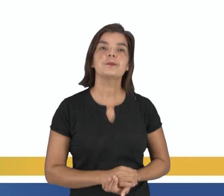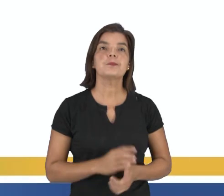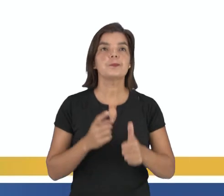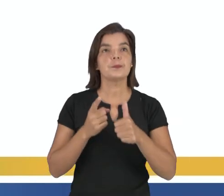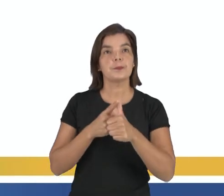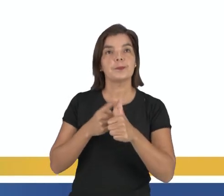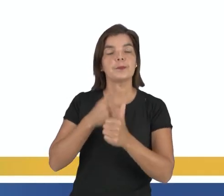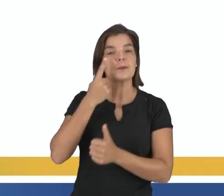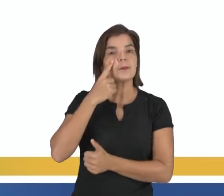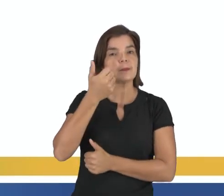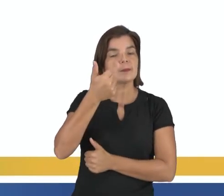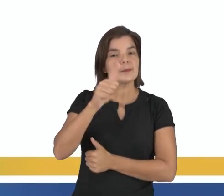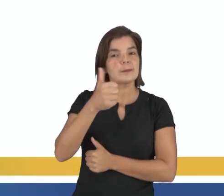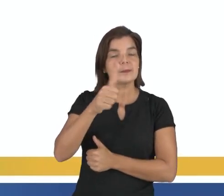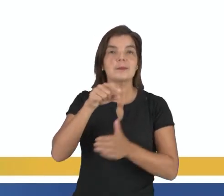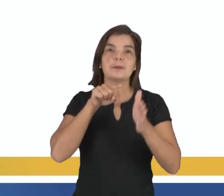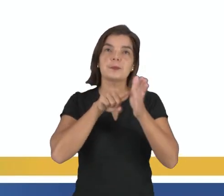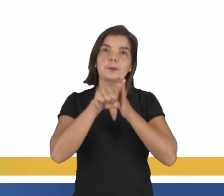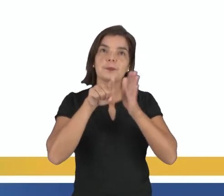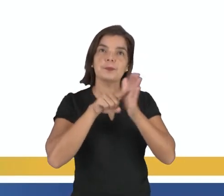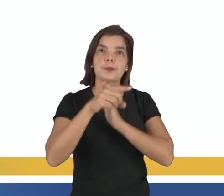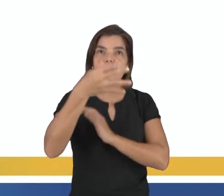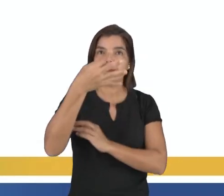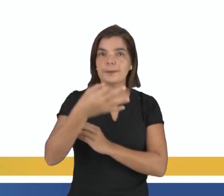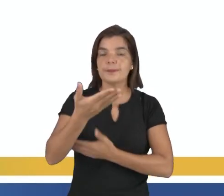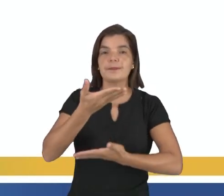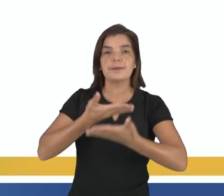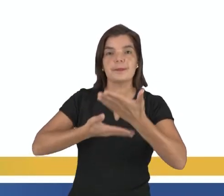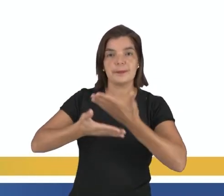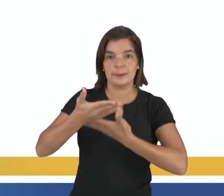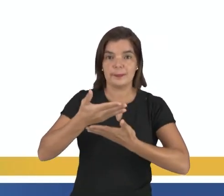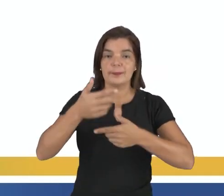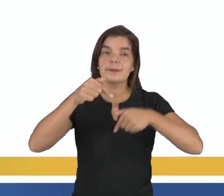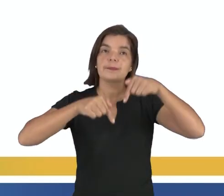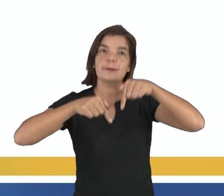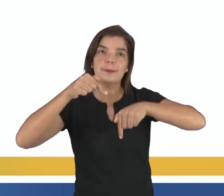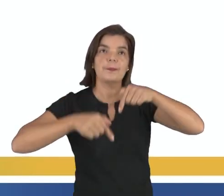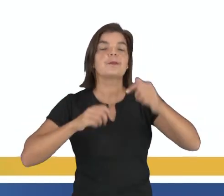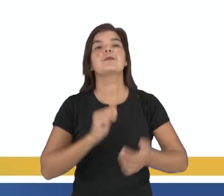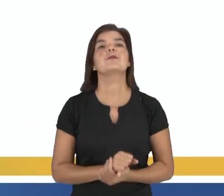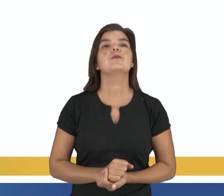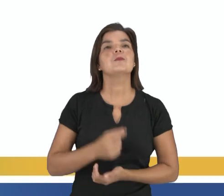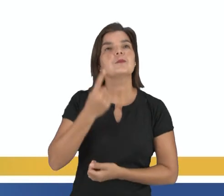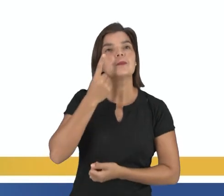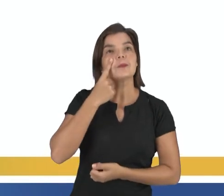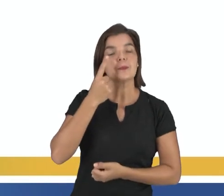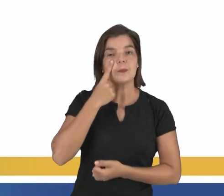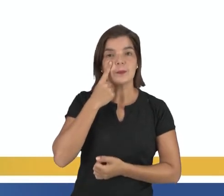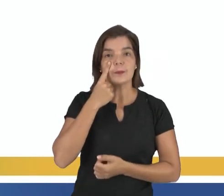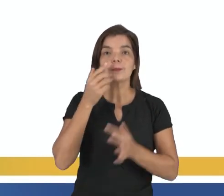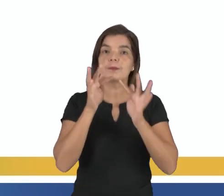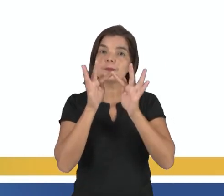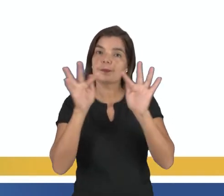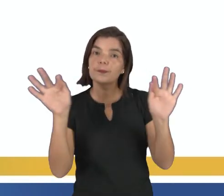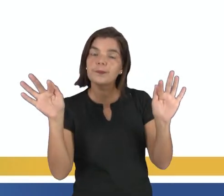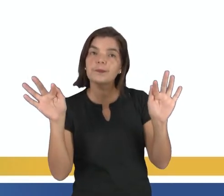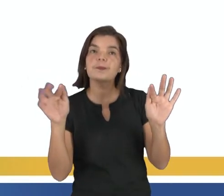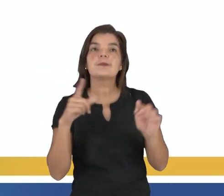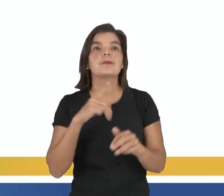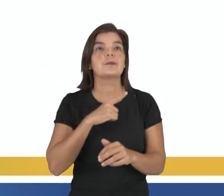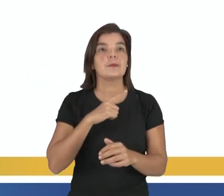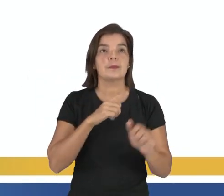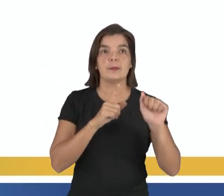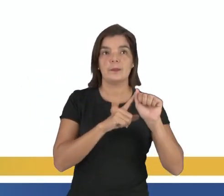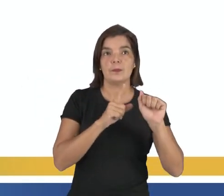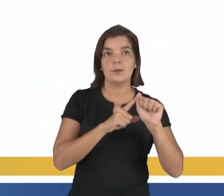questão 1. Assinale a afirmativa correta em relação à reação. Então, ele deu a reação aqui e ele fala